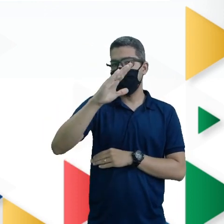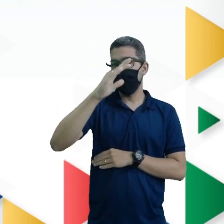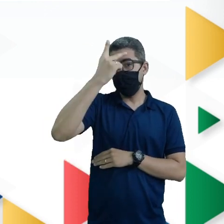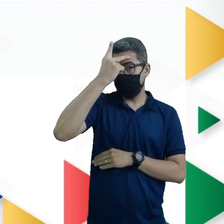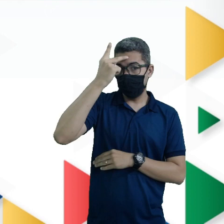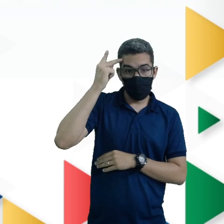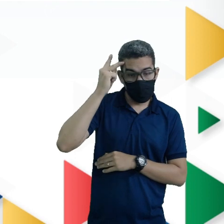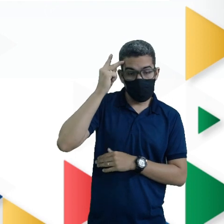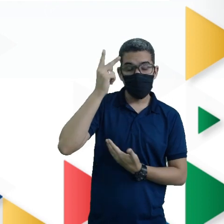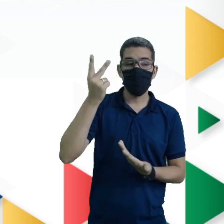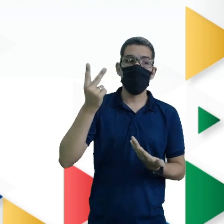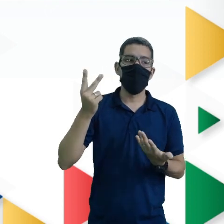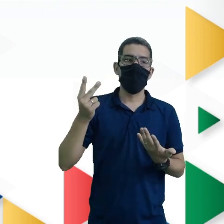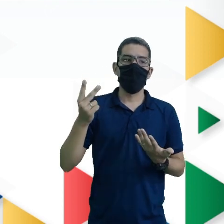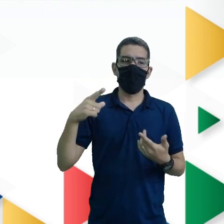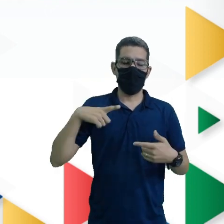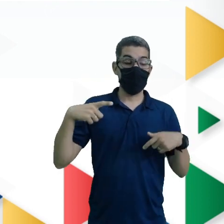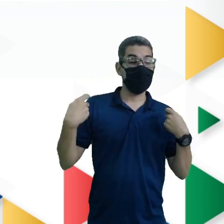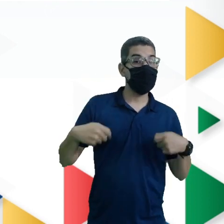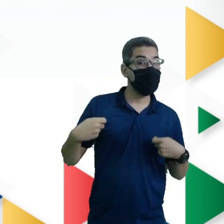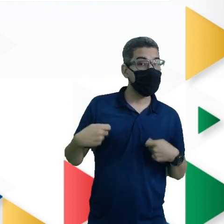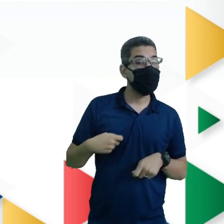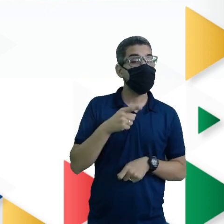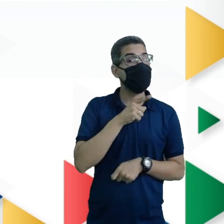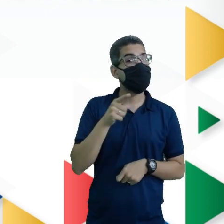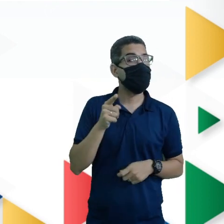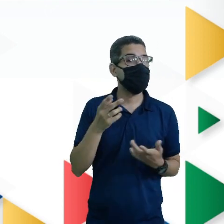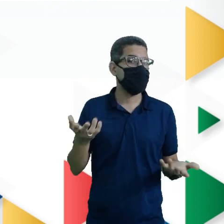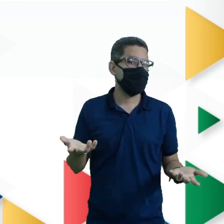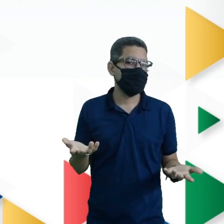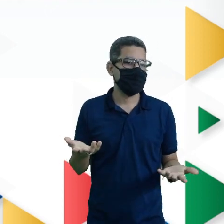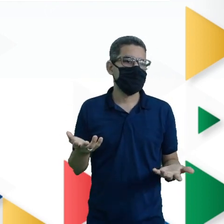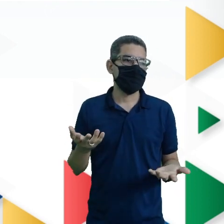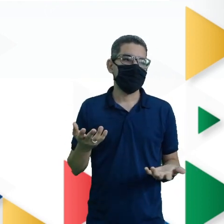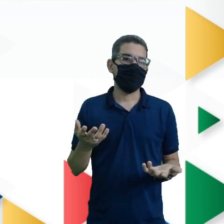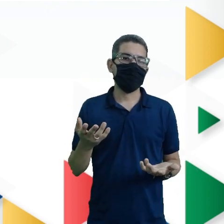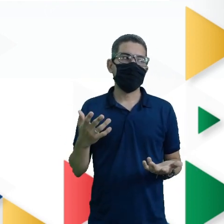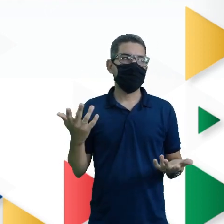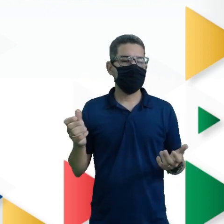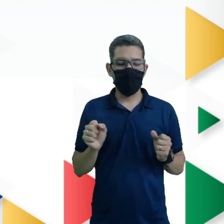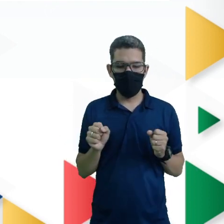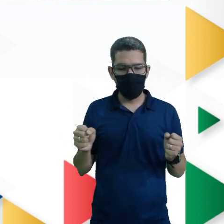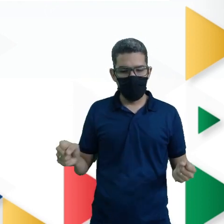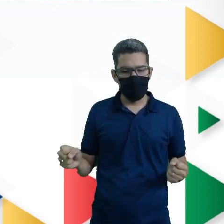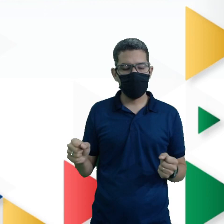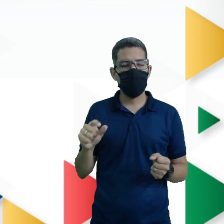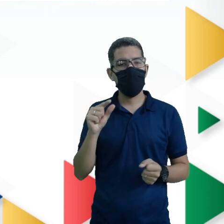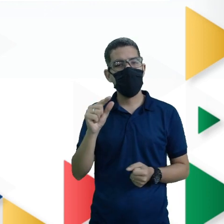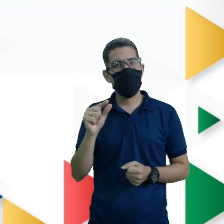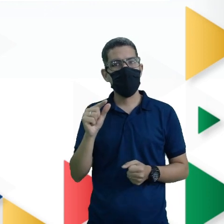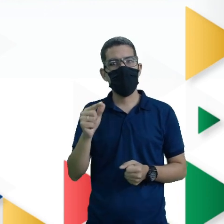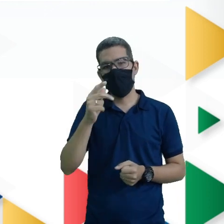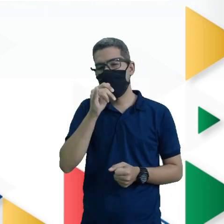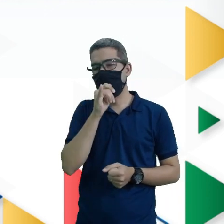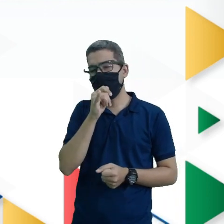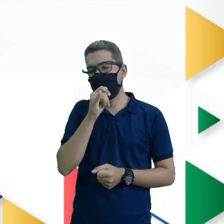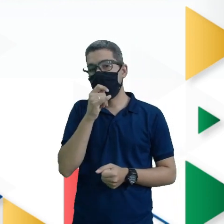tanto aquelas pessoas com necessidade, né, para diminuir o esforço para o deslocamento,